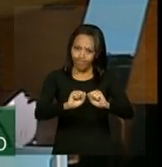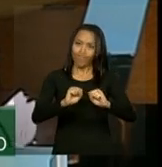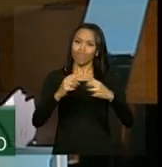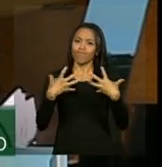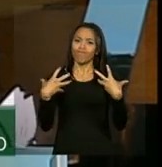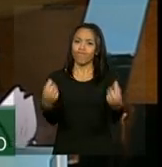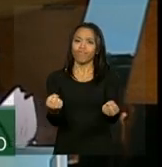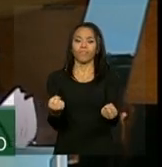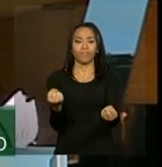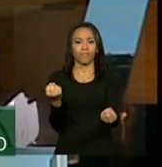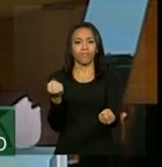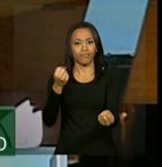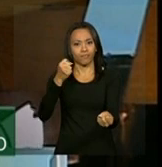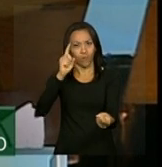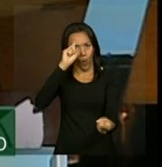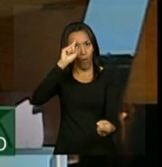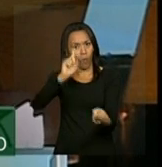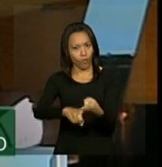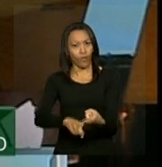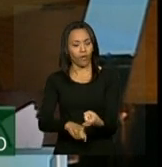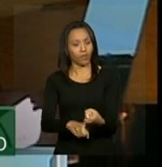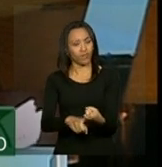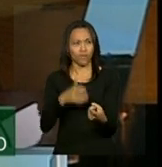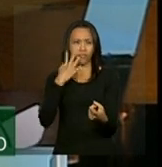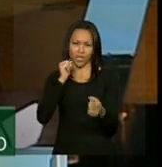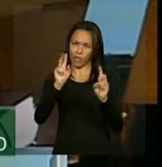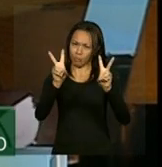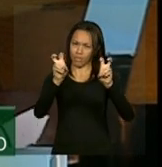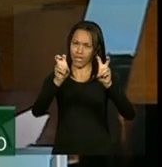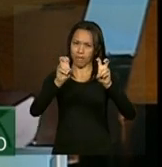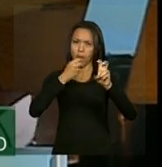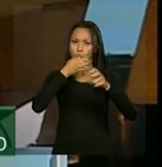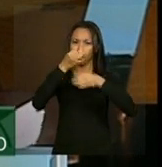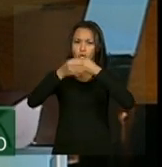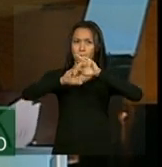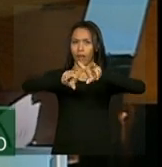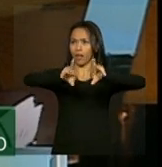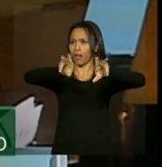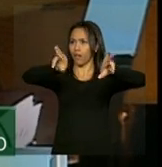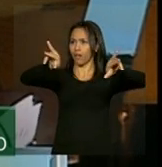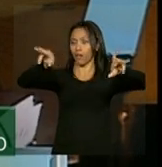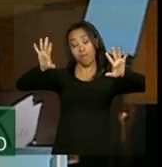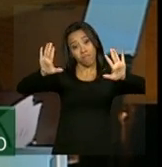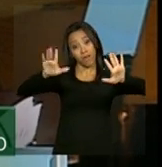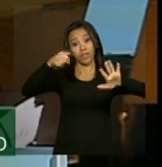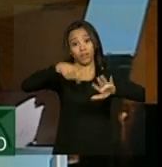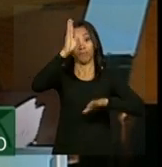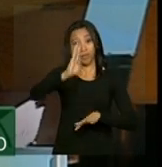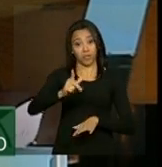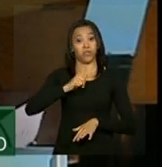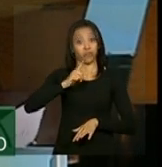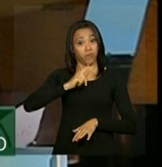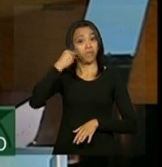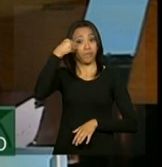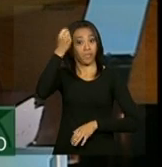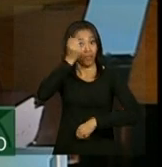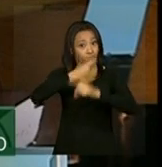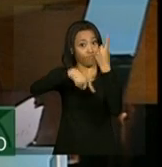eu sei que é um tema relativamente controverso, mas nós, no Brasil, tivemos experiências muito exitosas com